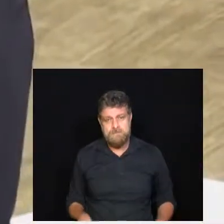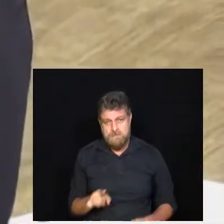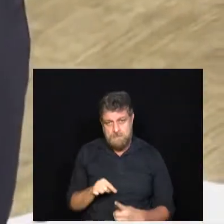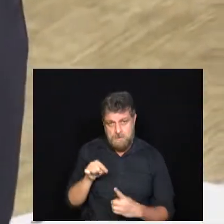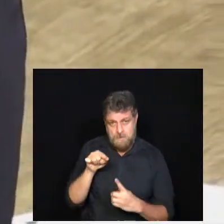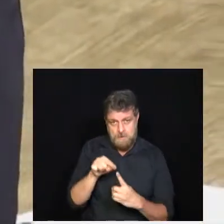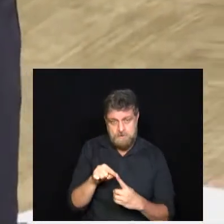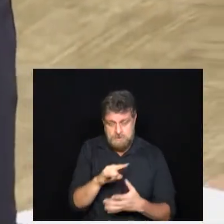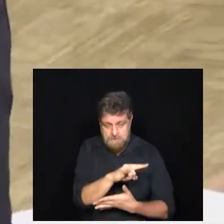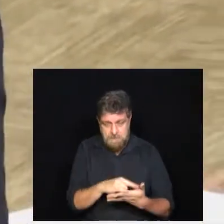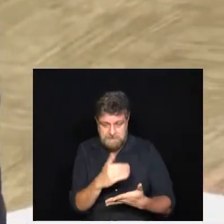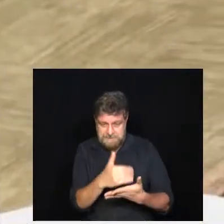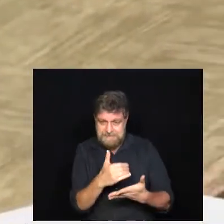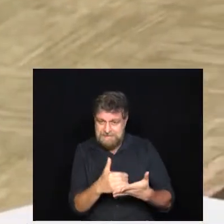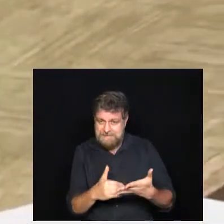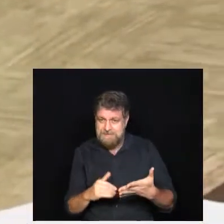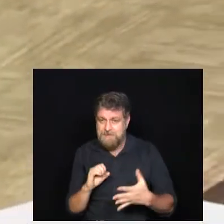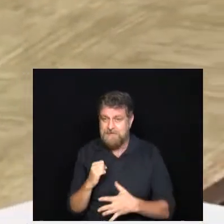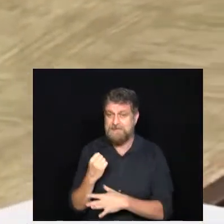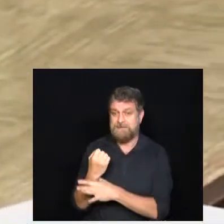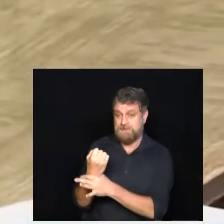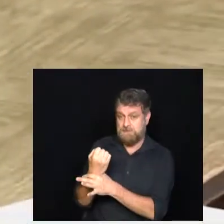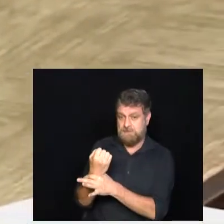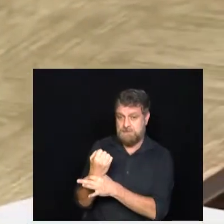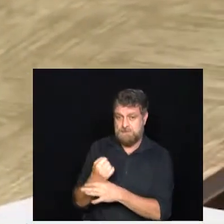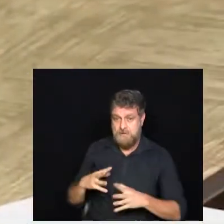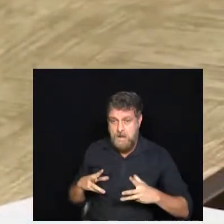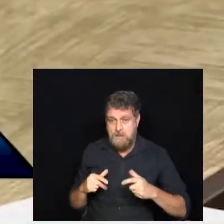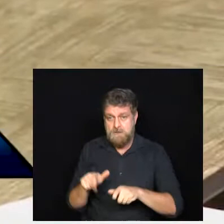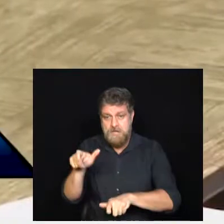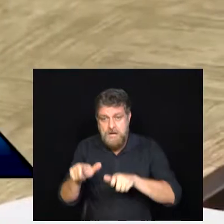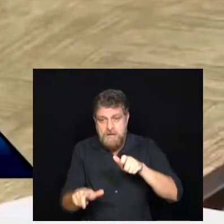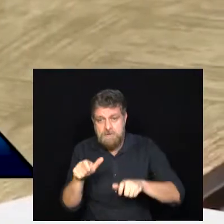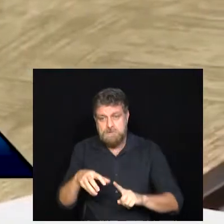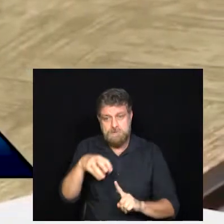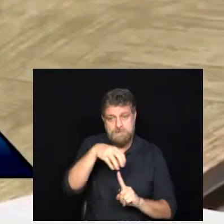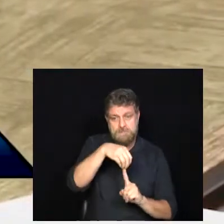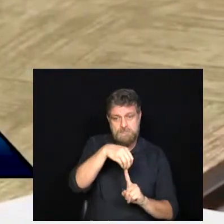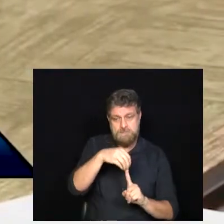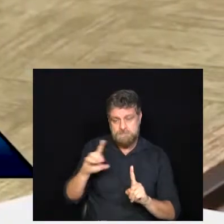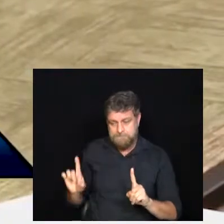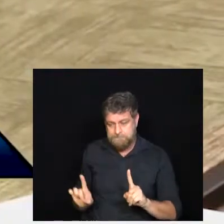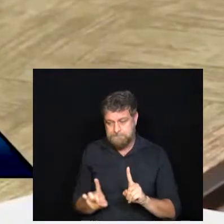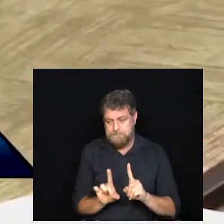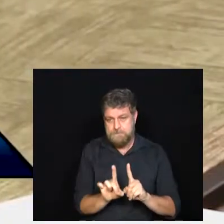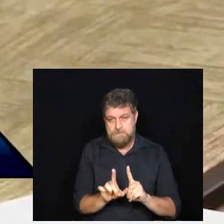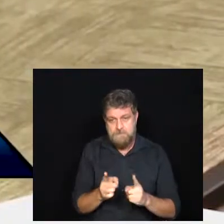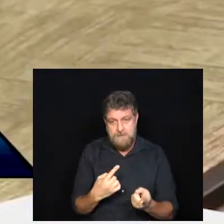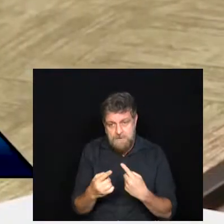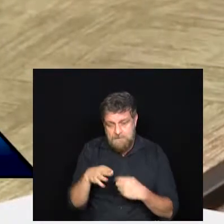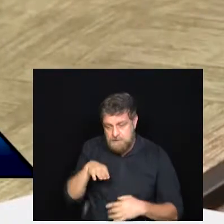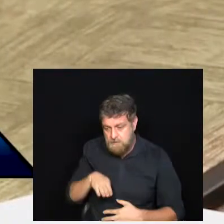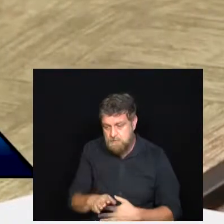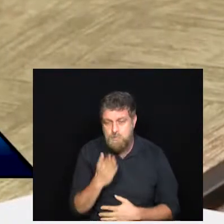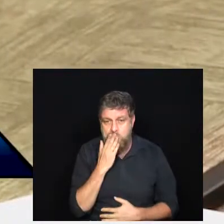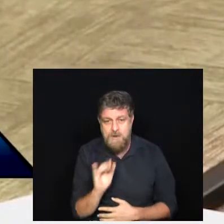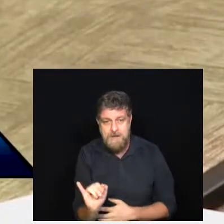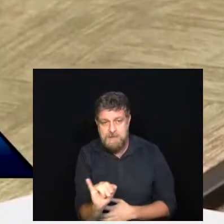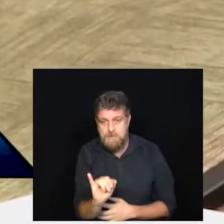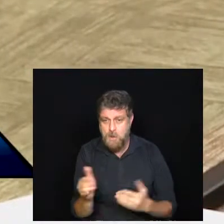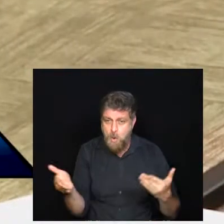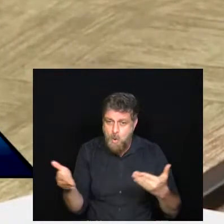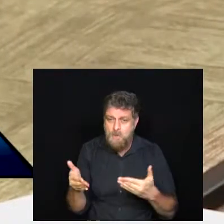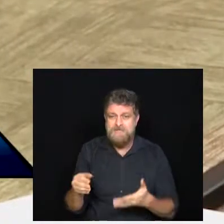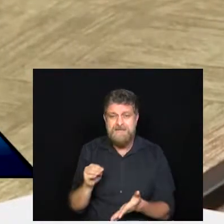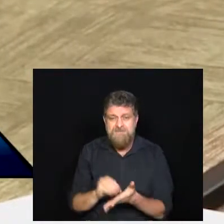dessa moção é trazer segurança a todos os frequentadores de ônibus ali da rodovia Santos Dumont. Hoje está